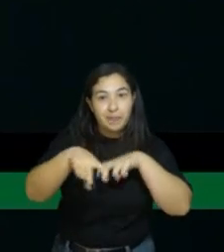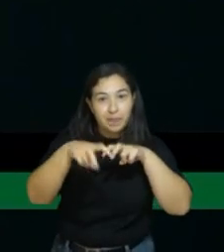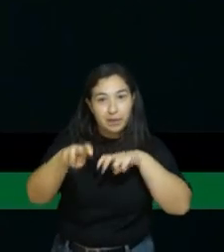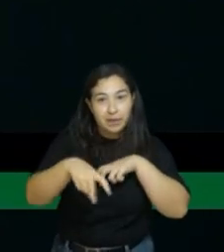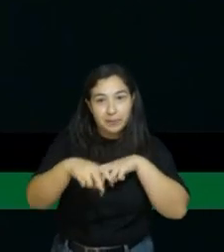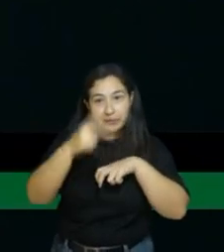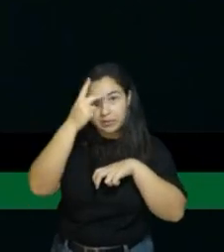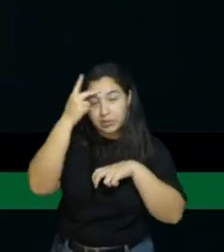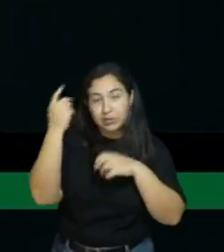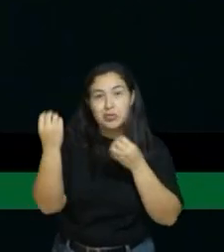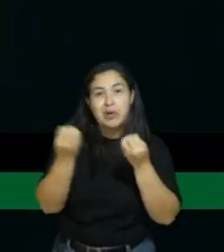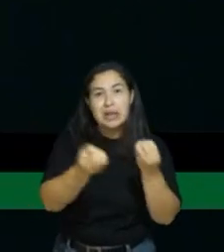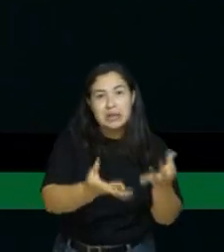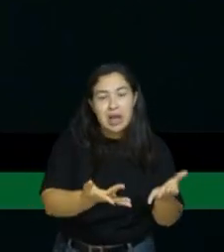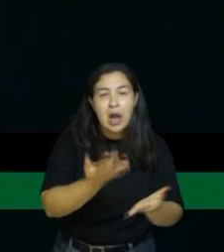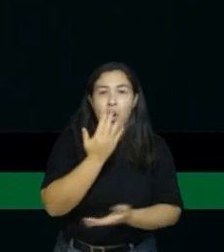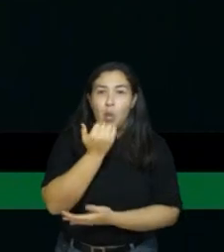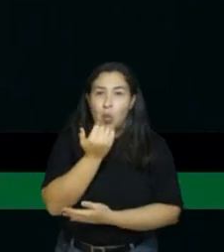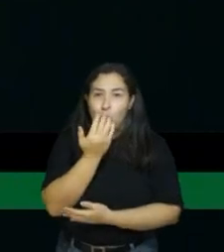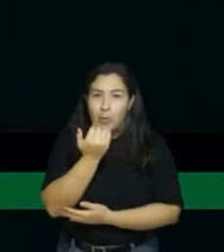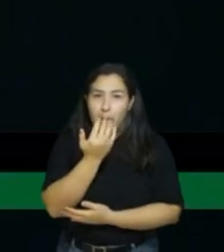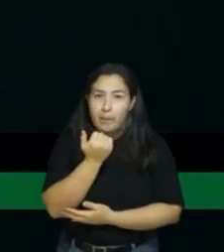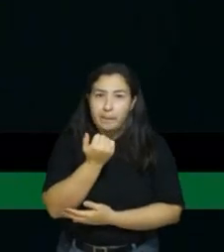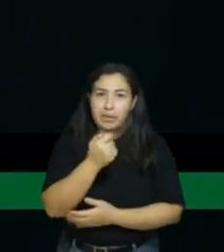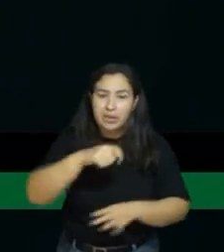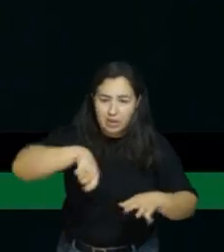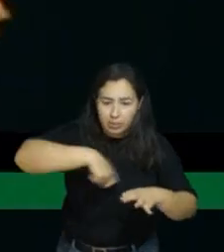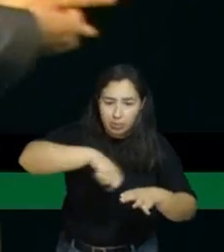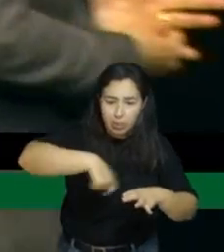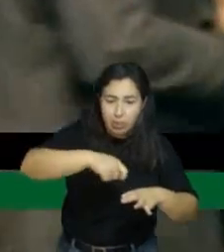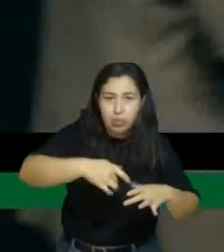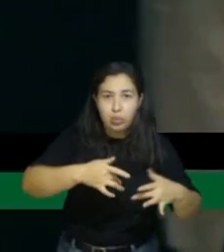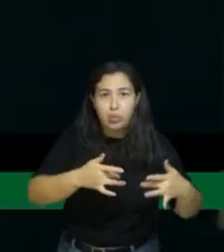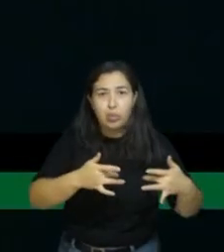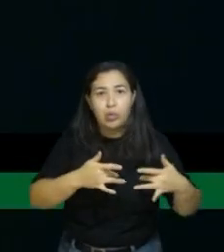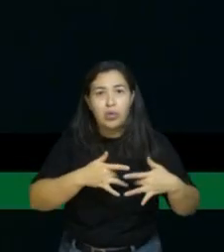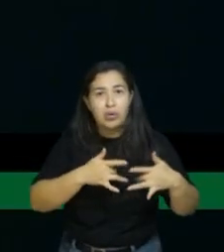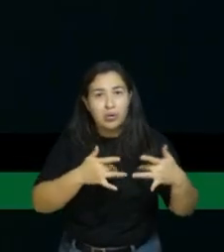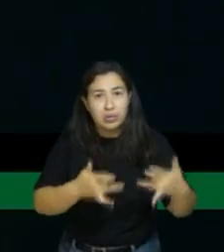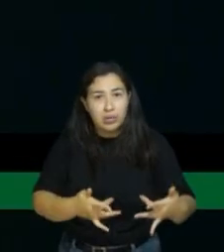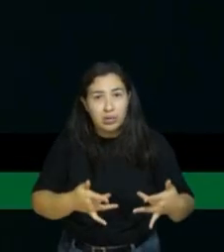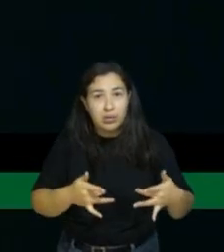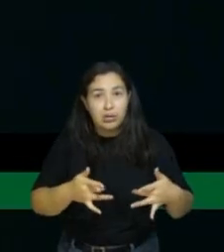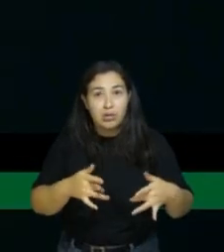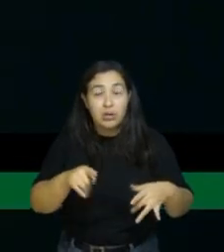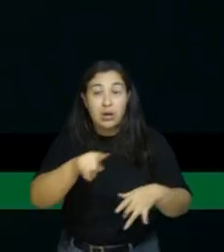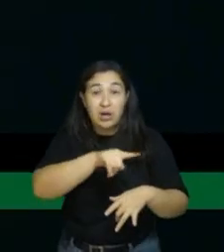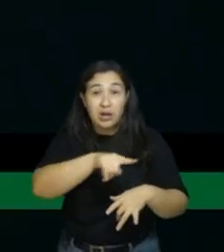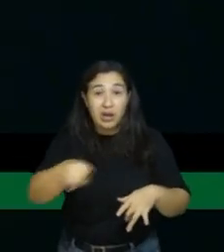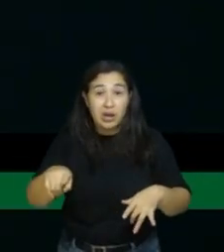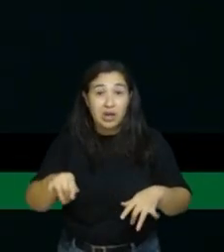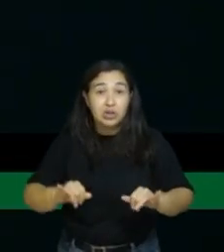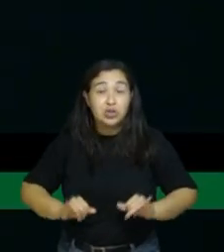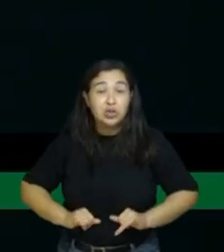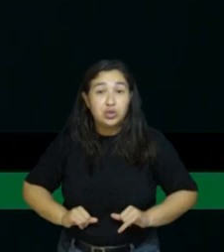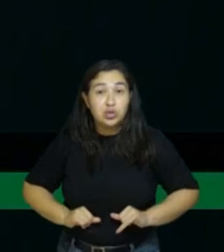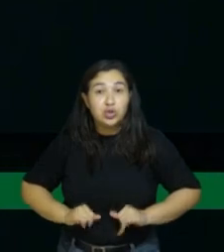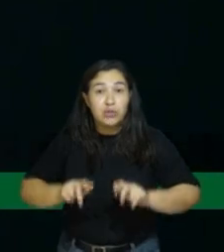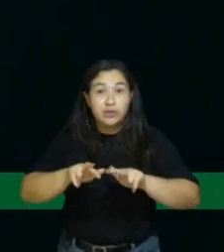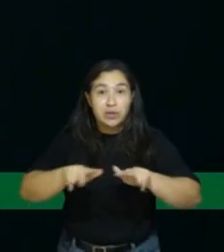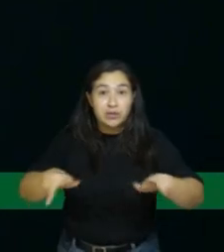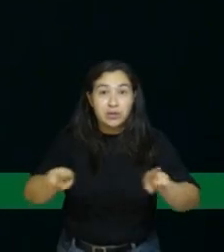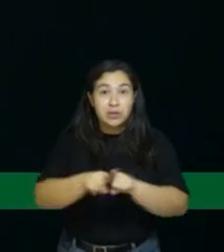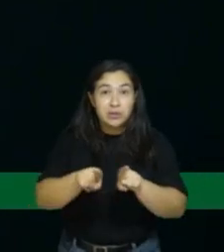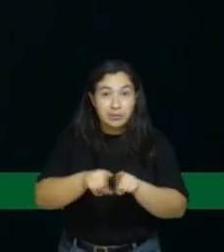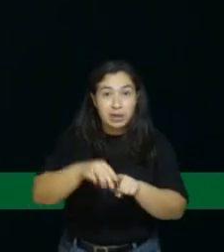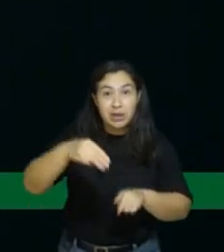alimentação para as cozinhas solidárias e comunidades estão sendo mobilizadas pelos movimentos de atingidos por barragem e o movimento dos trabalhadores sem terra o